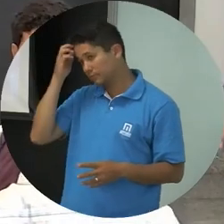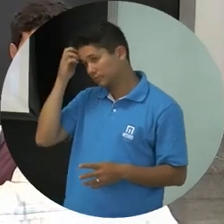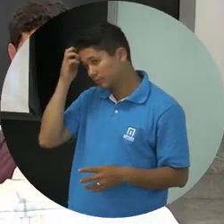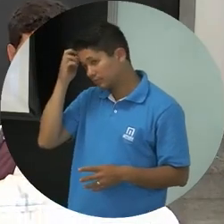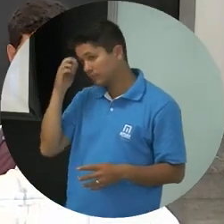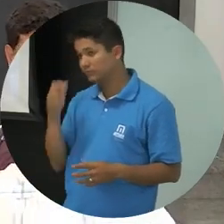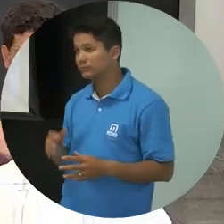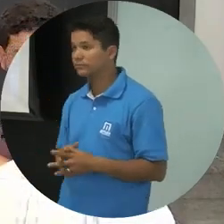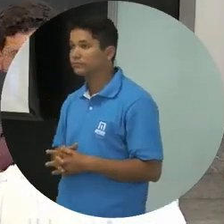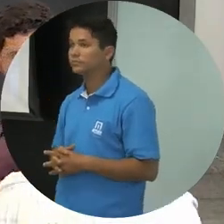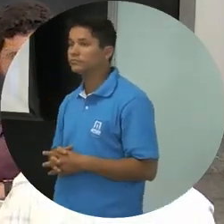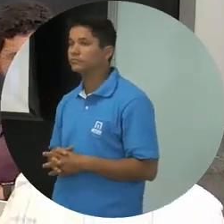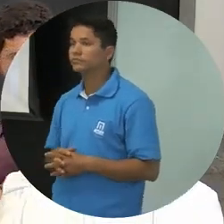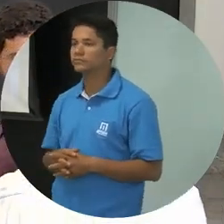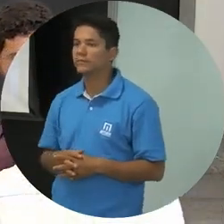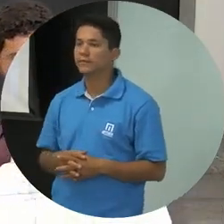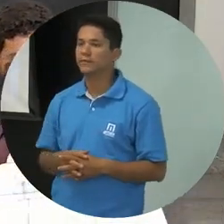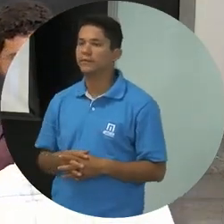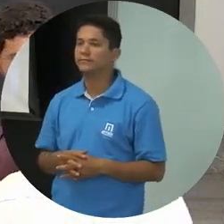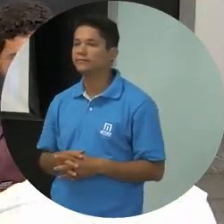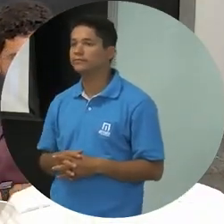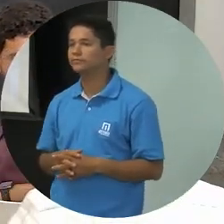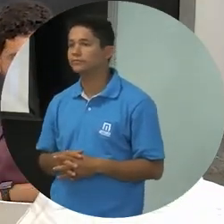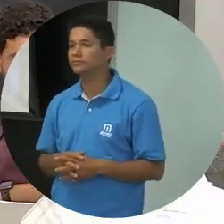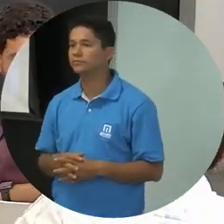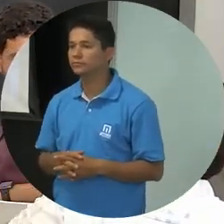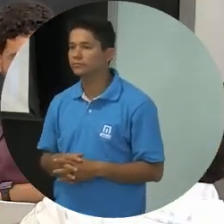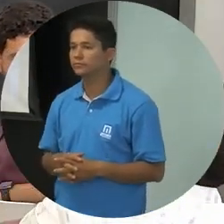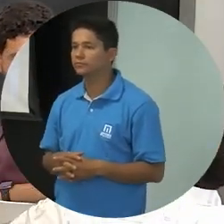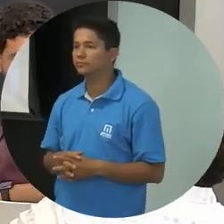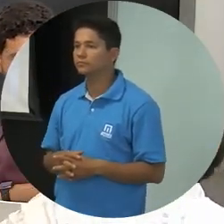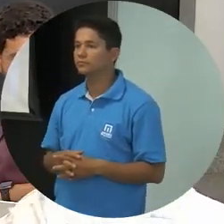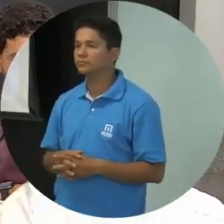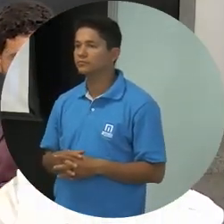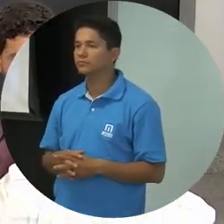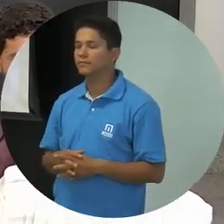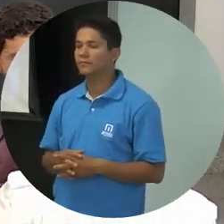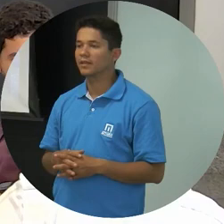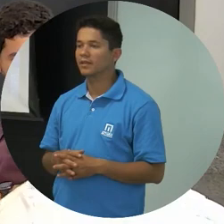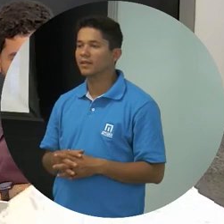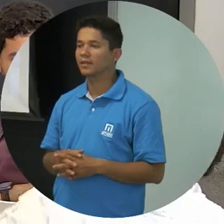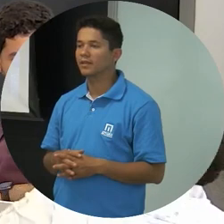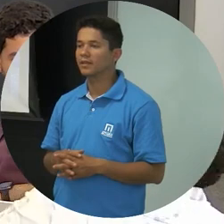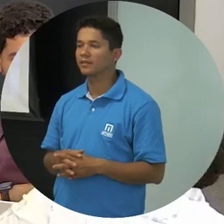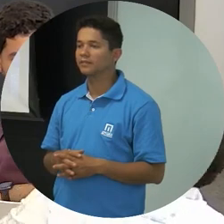Qual o ponto de viabilidade técnica do produto?